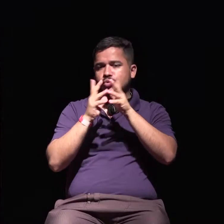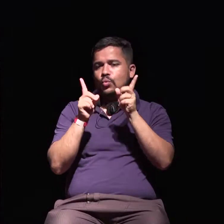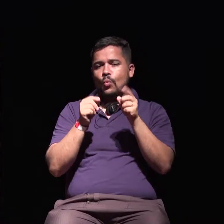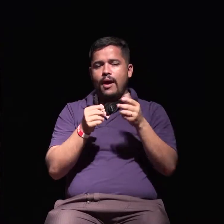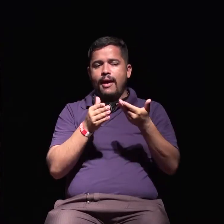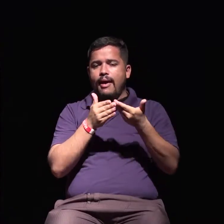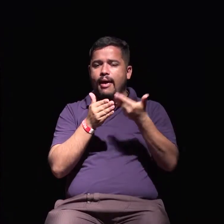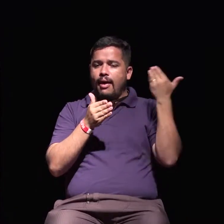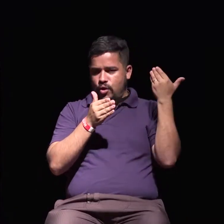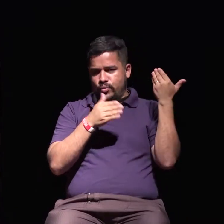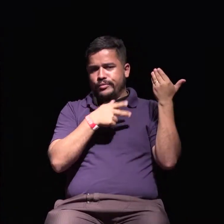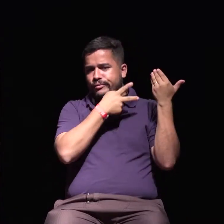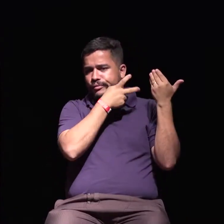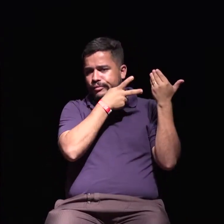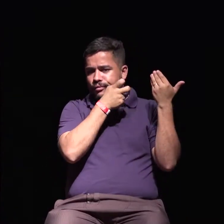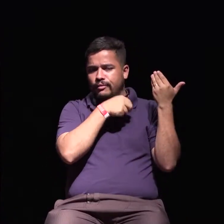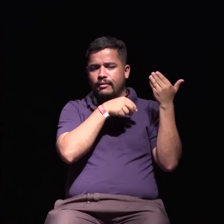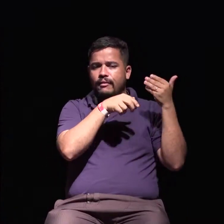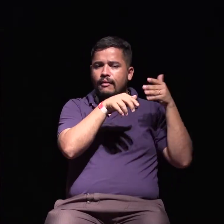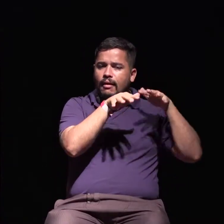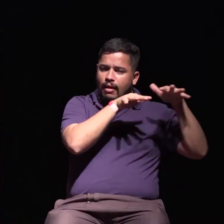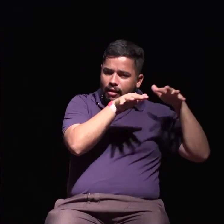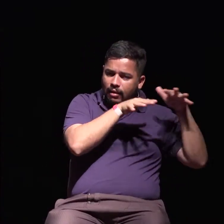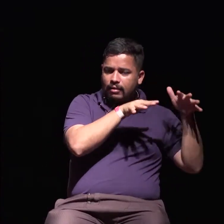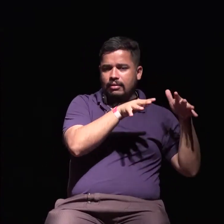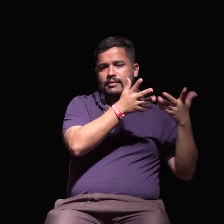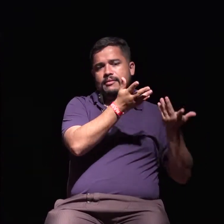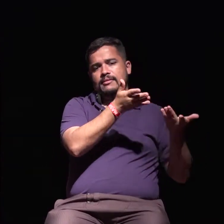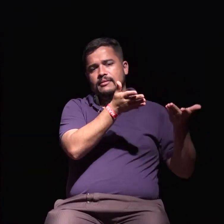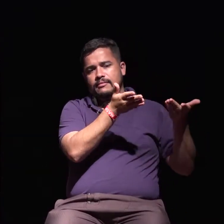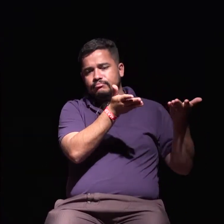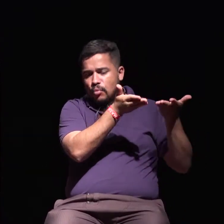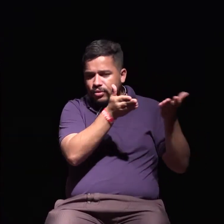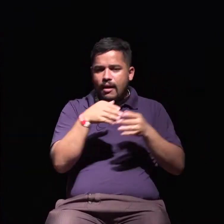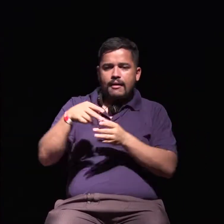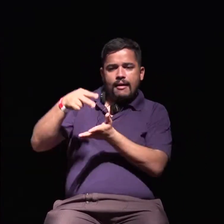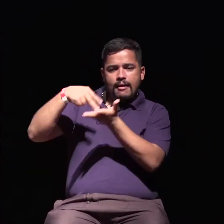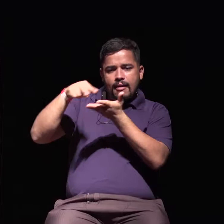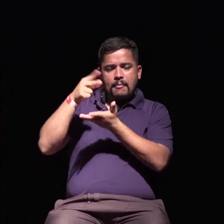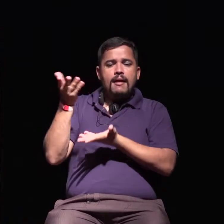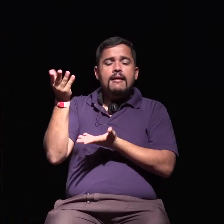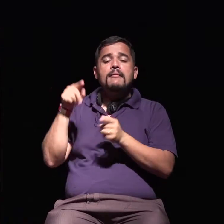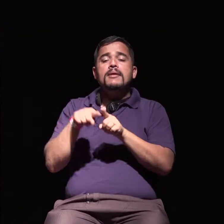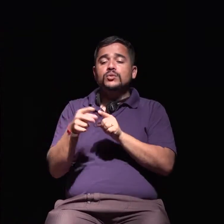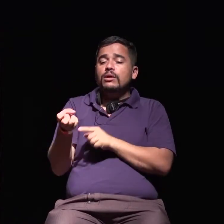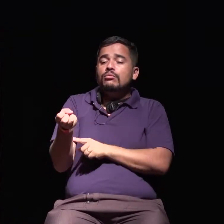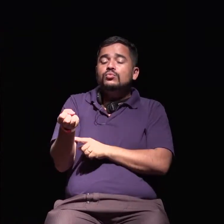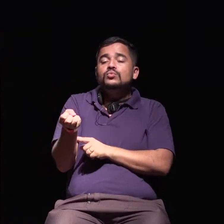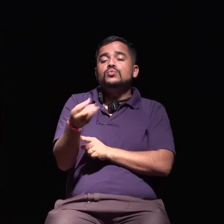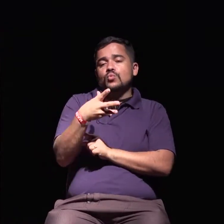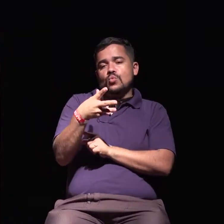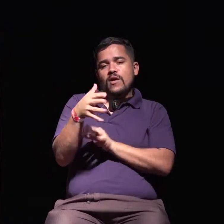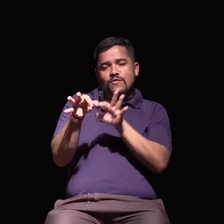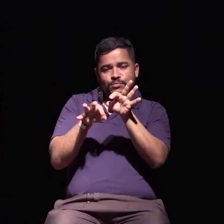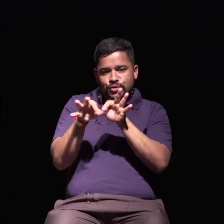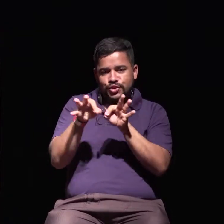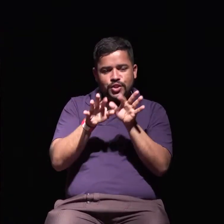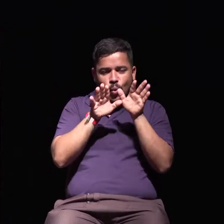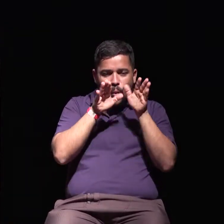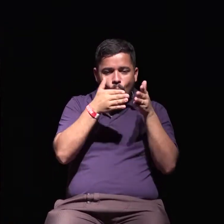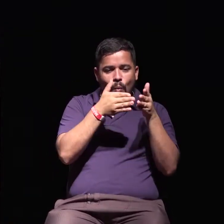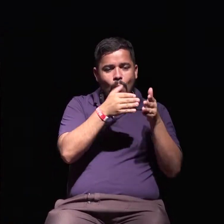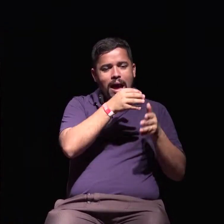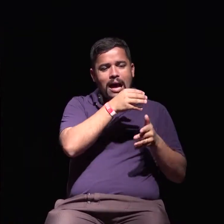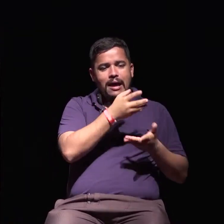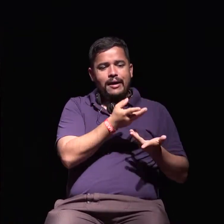antagonismo anteriormente percebido entre a dança moderna e o balé, mas um anseio por um novo projeto que já não se baseia na exploração